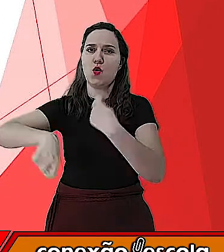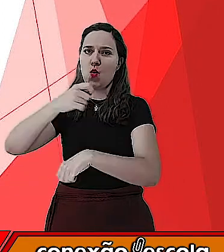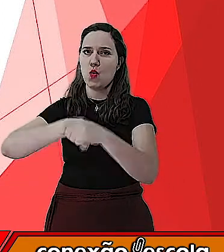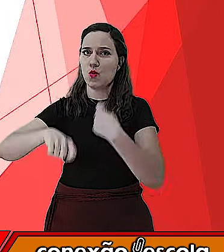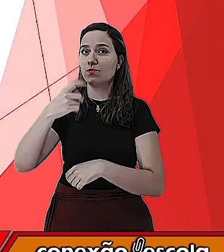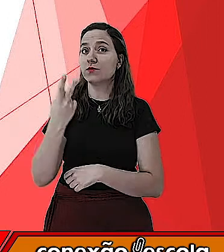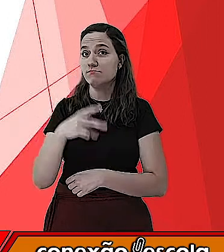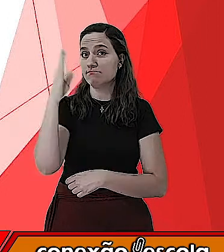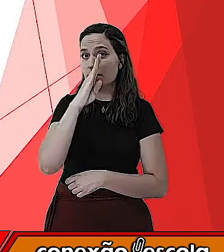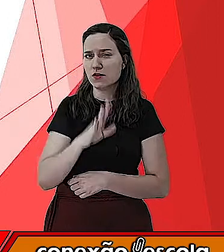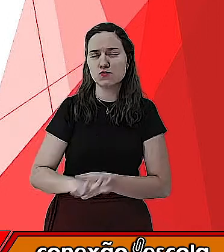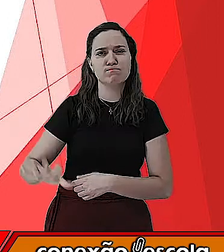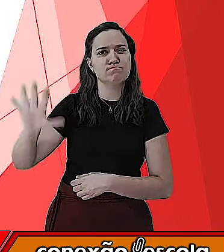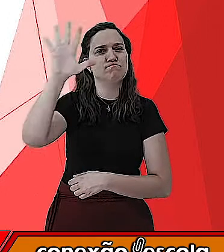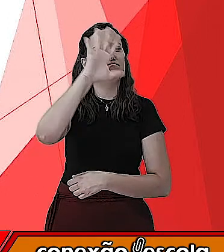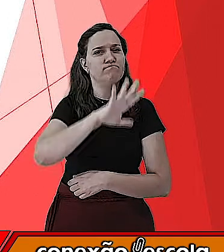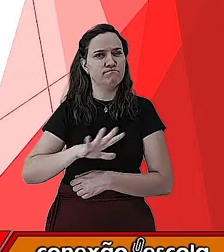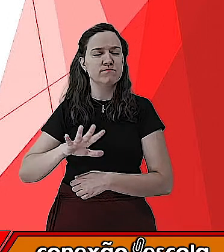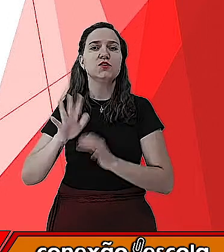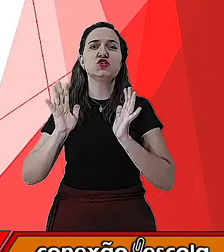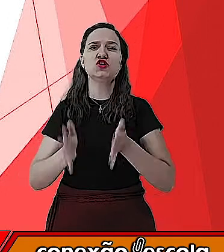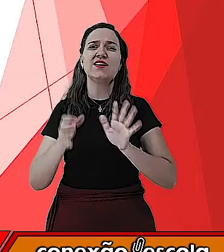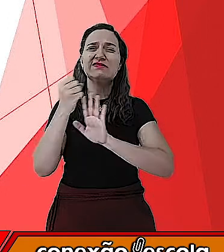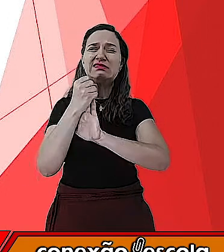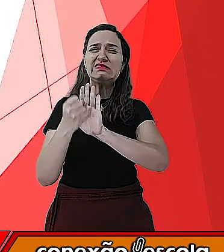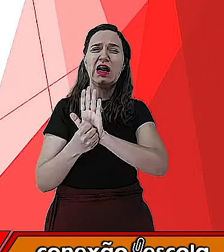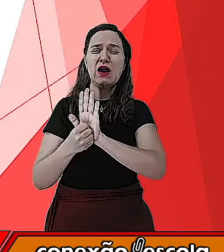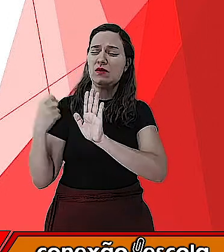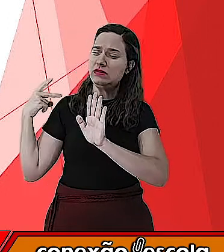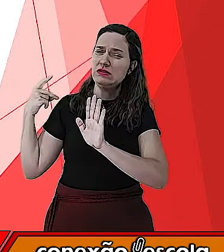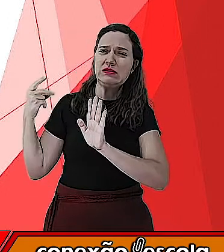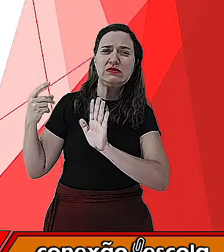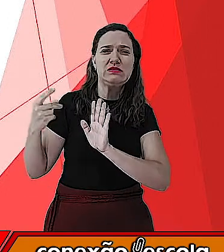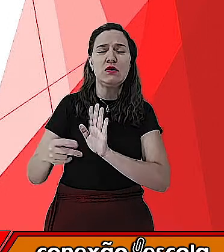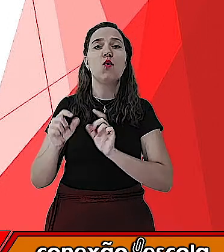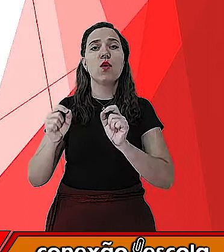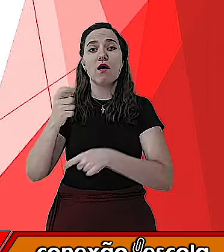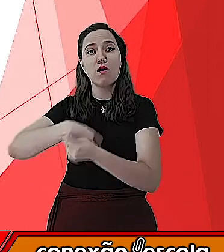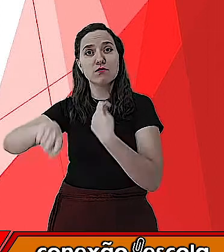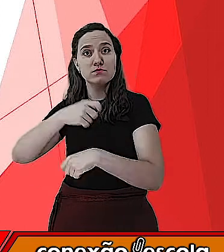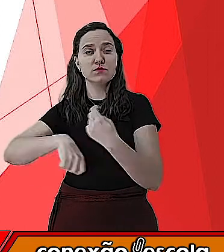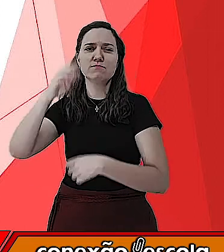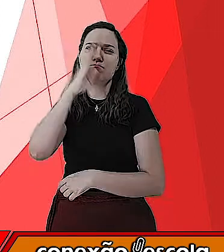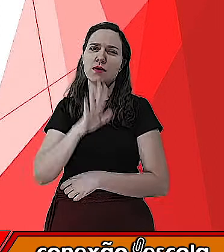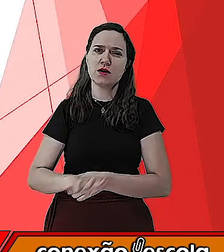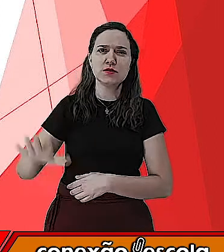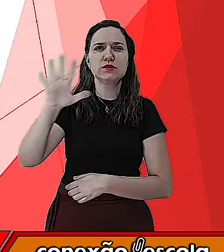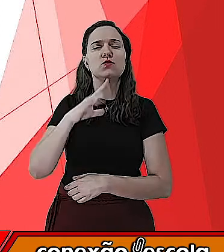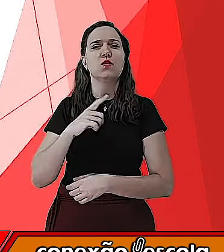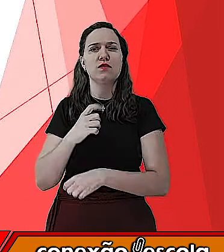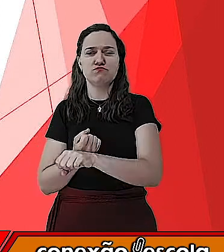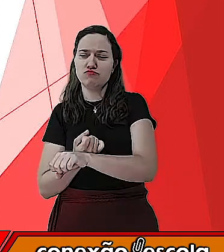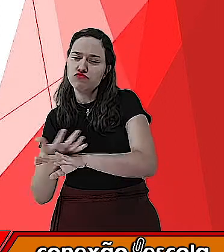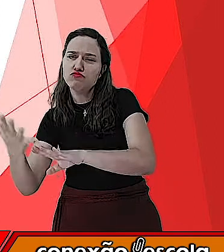Brasil. Durante séculos, a economia do nosso país, das lavouras, da cana-de-açúcar e